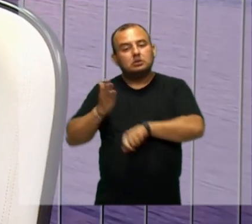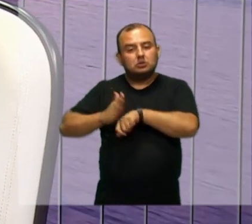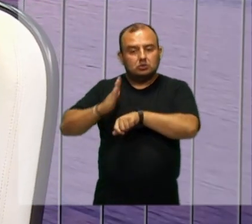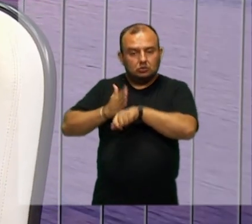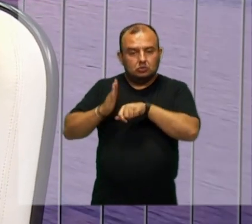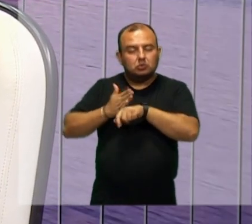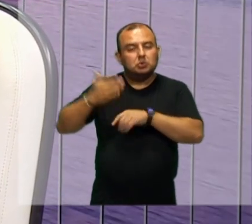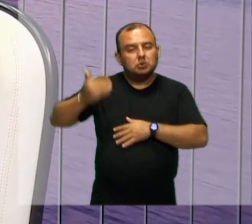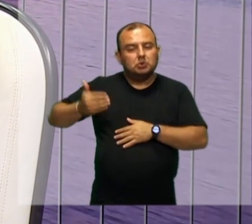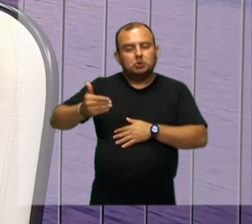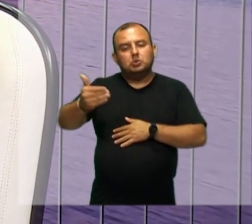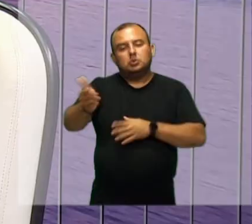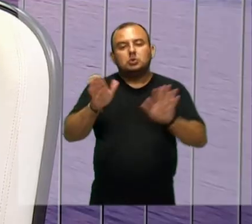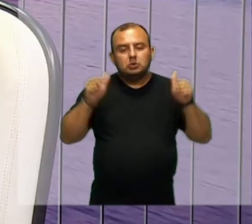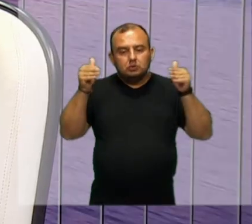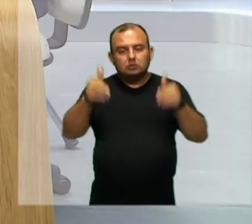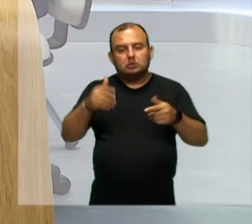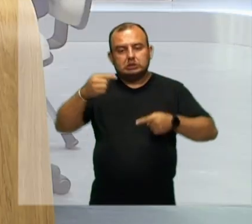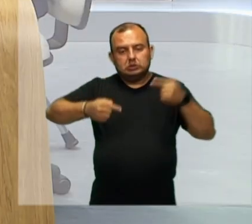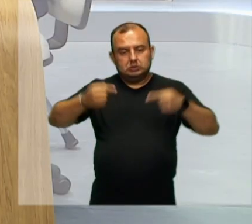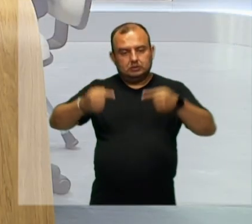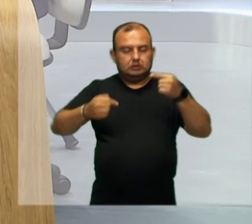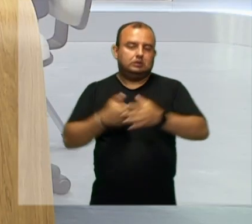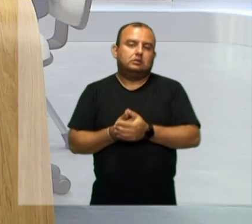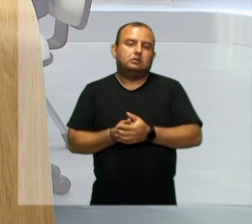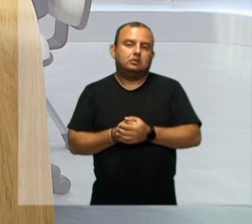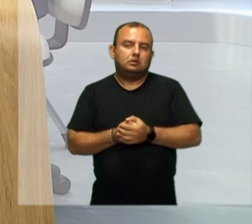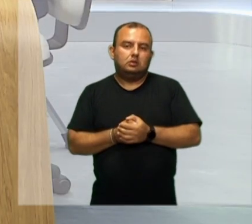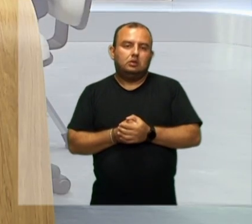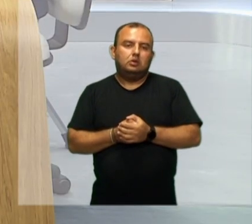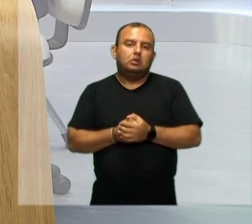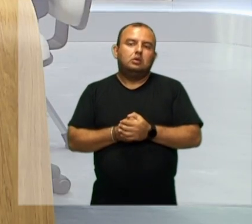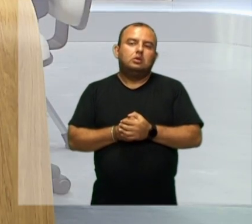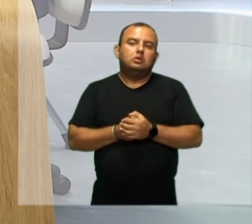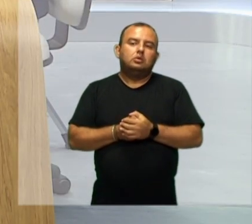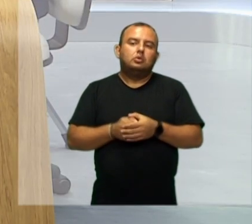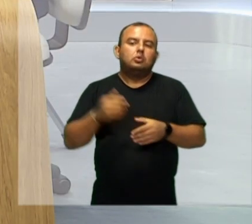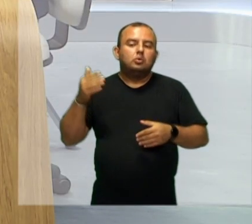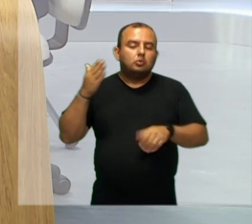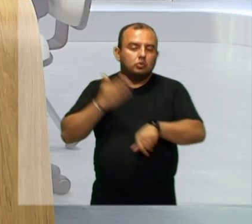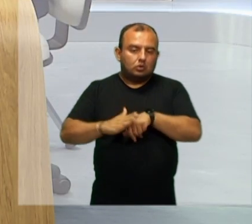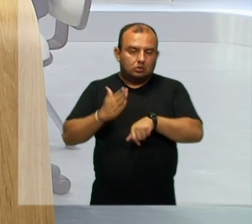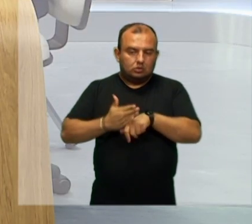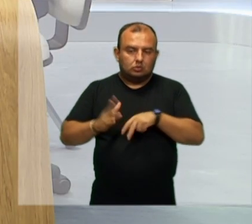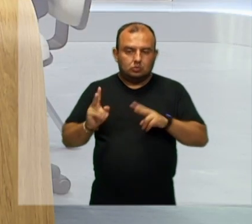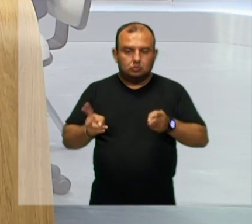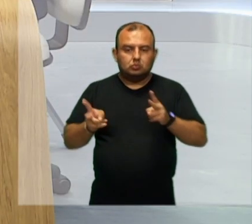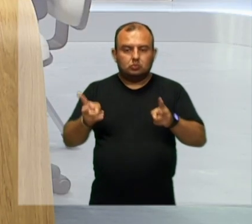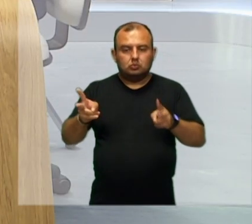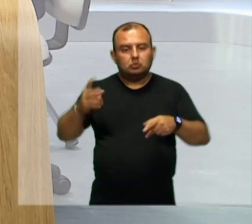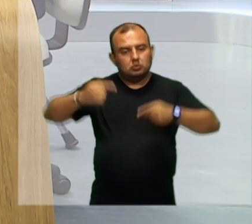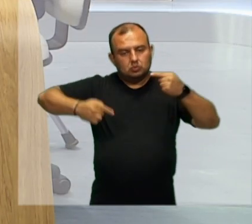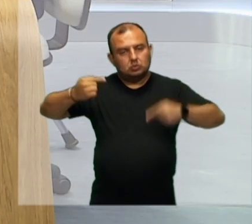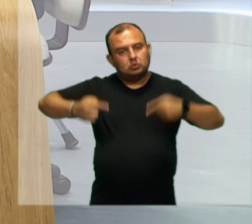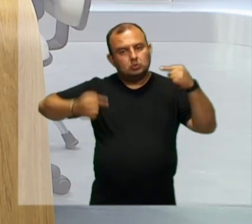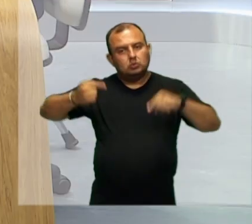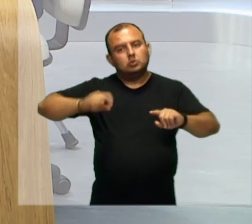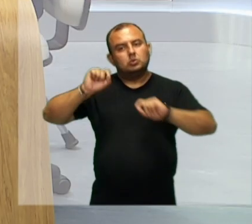treinamento contínuo, focando nessas competições. Né? Quer dizer, o treino contínuo, as competições em si,